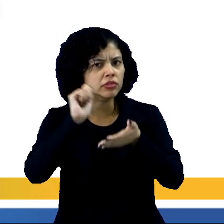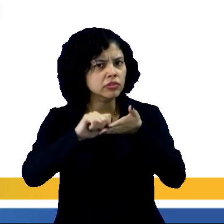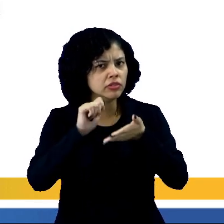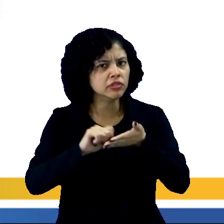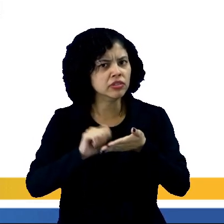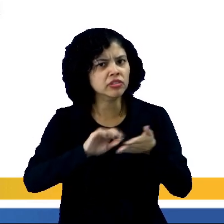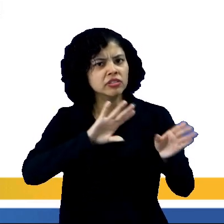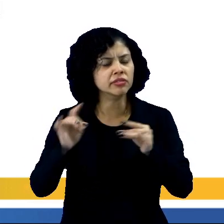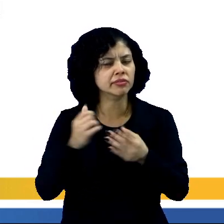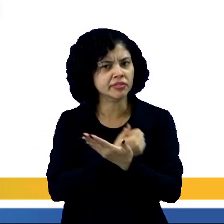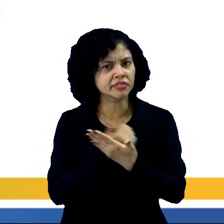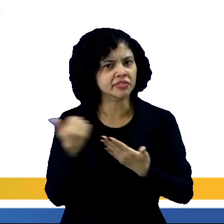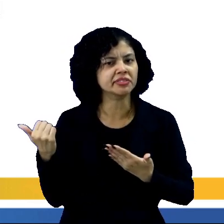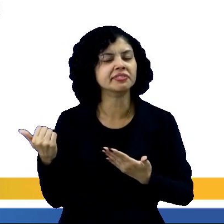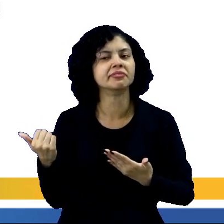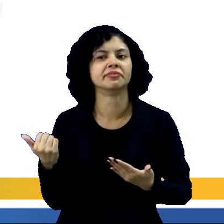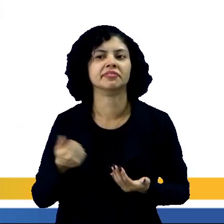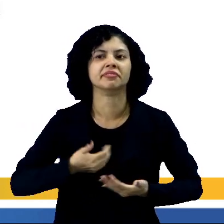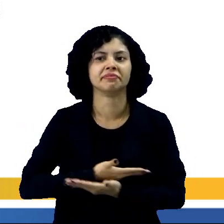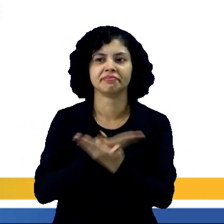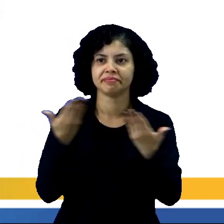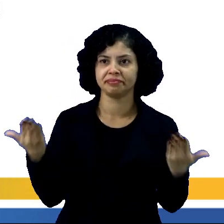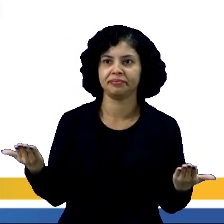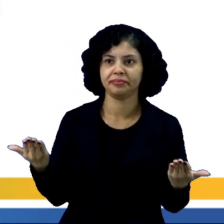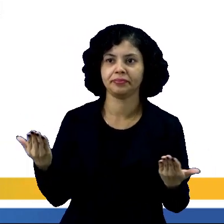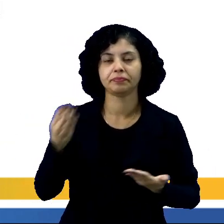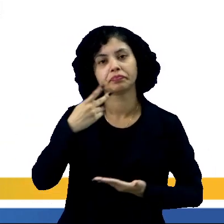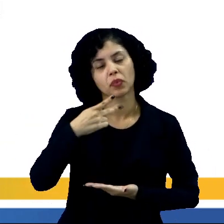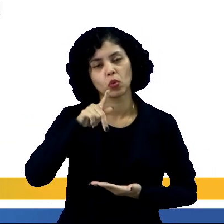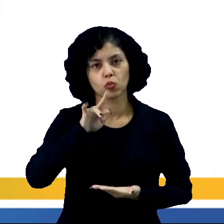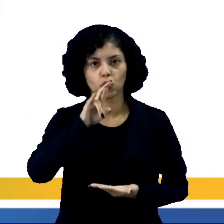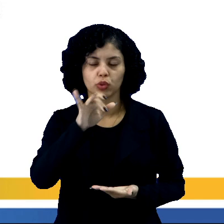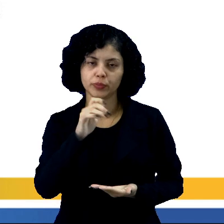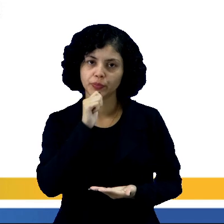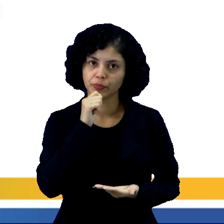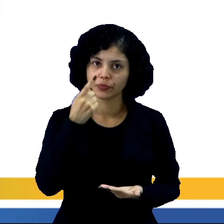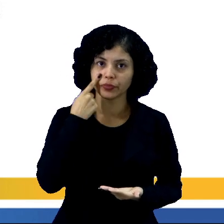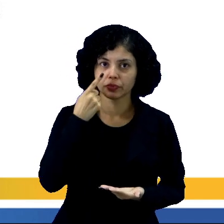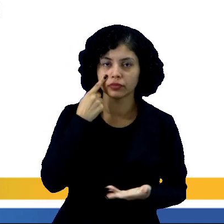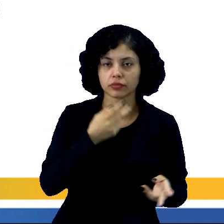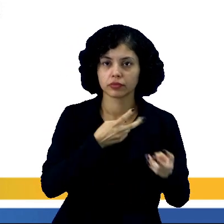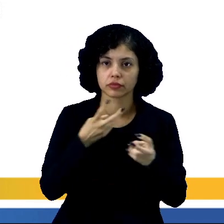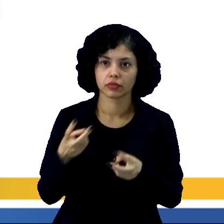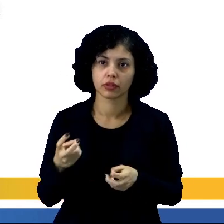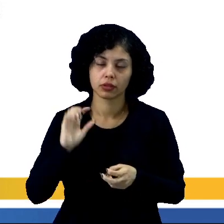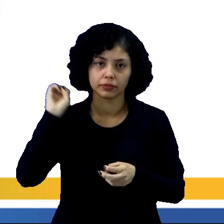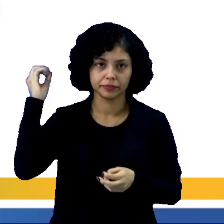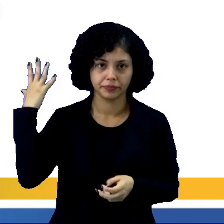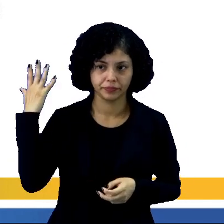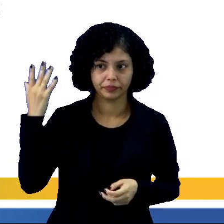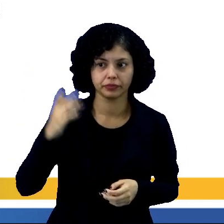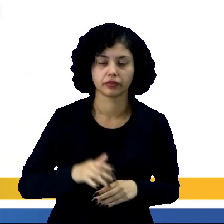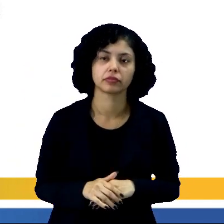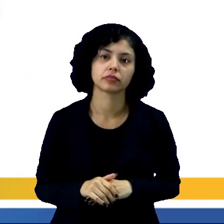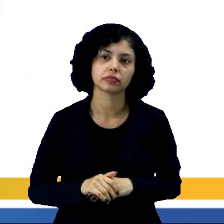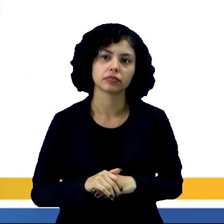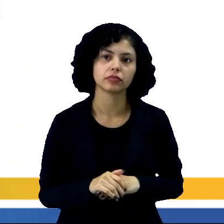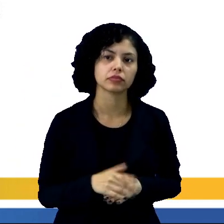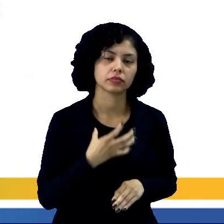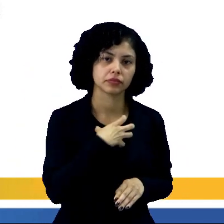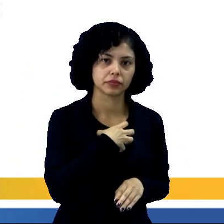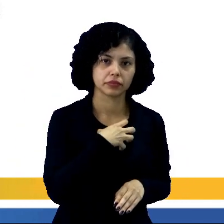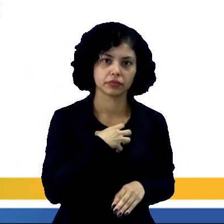escrito através de ações, e o público, né, as pessoas que observam aquilo que está acontecendo